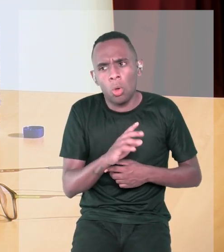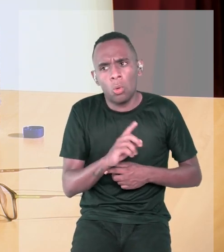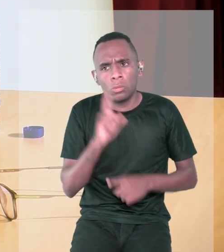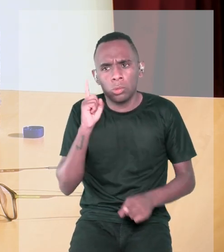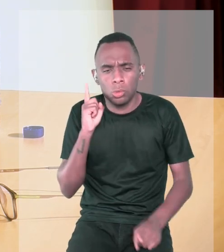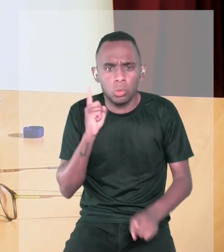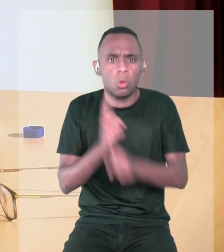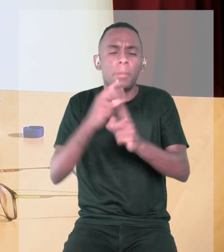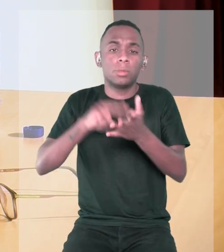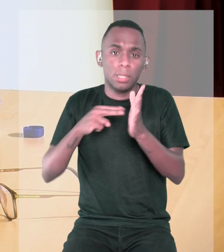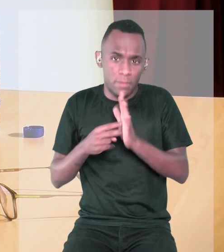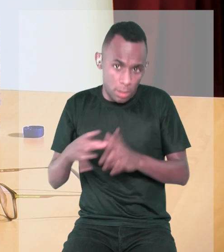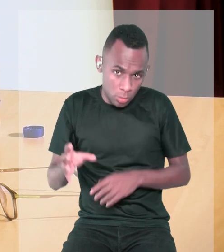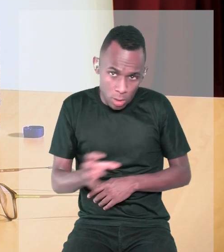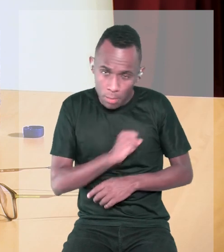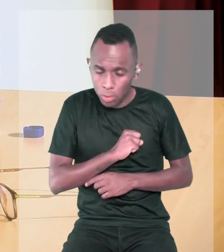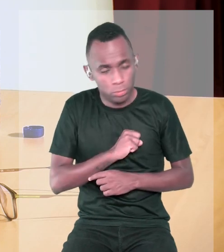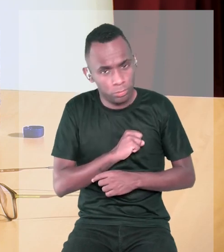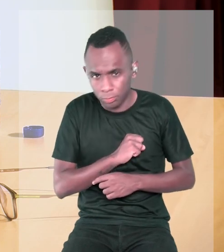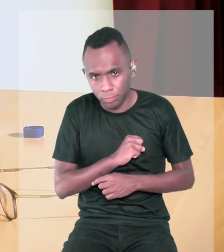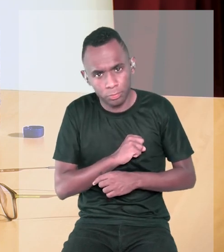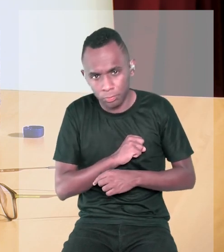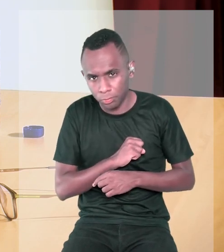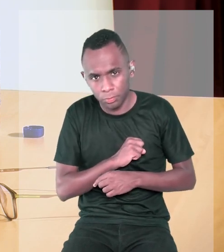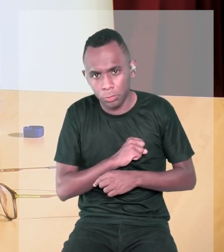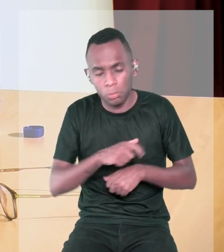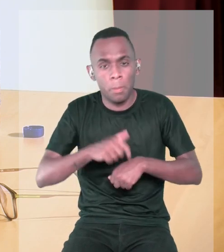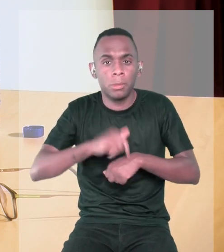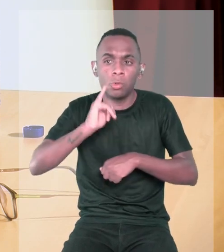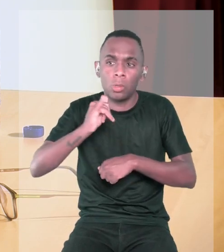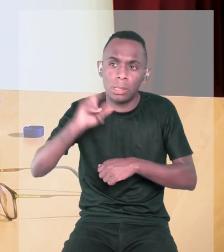apenas achar o significado do amor ao contar sua história,